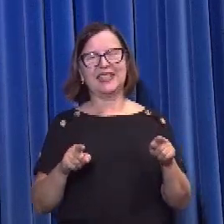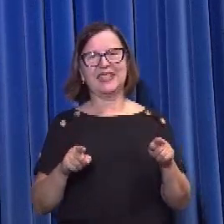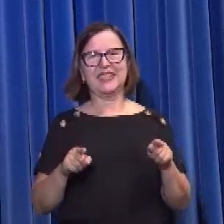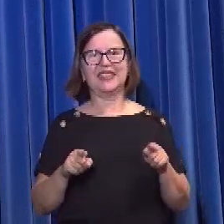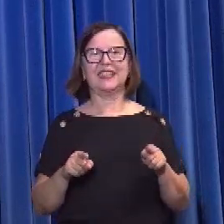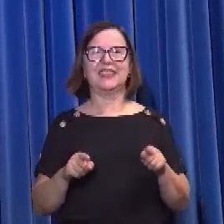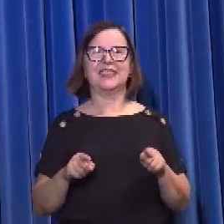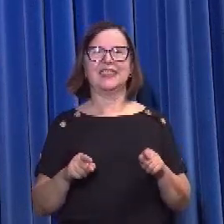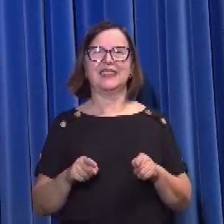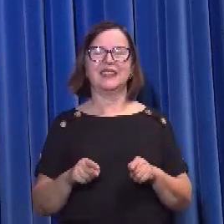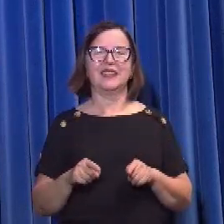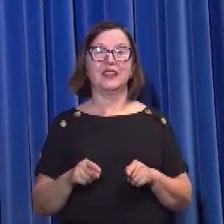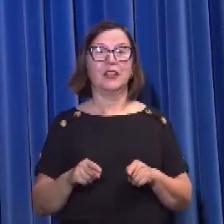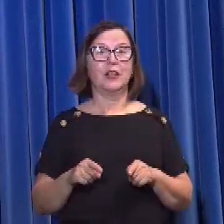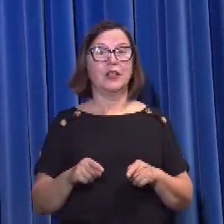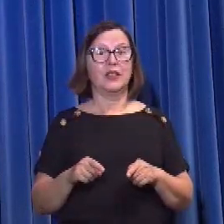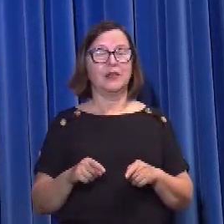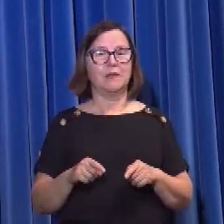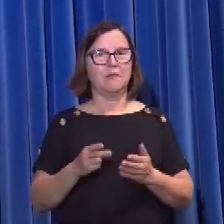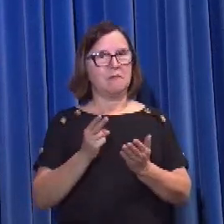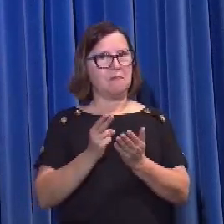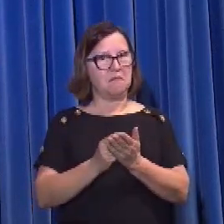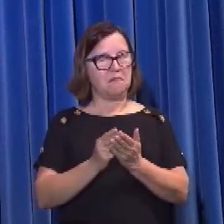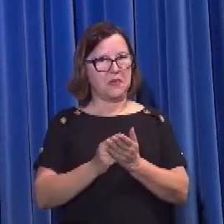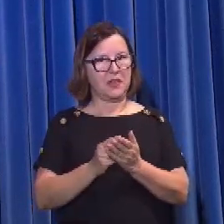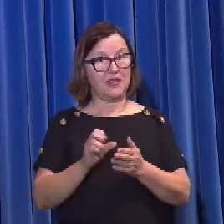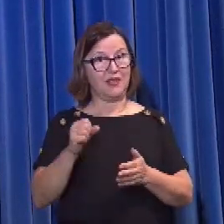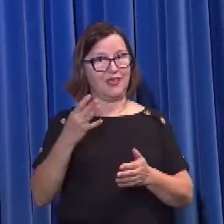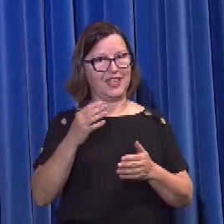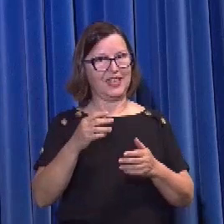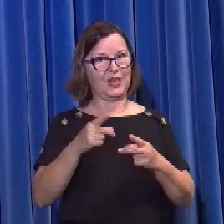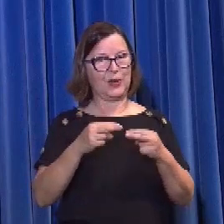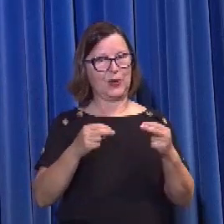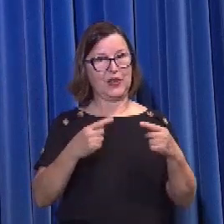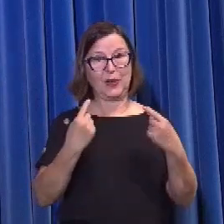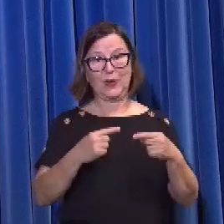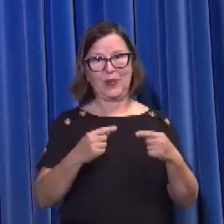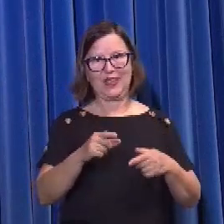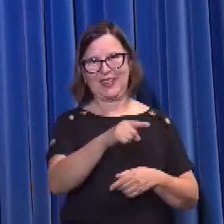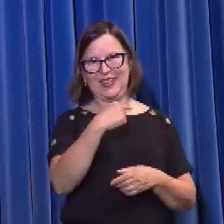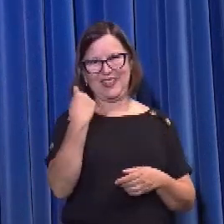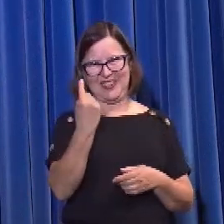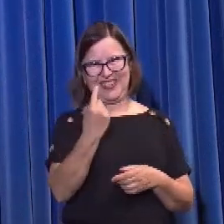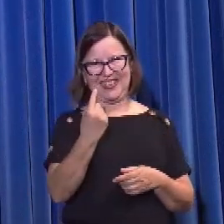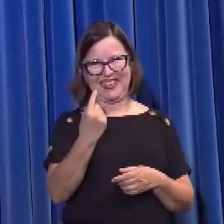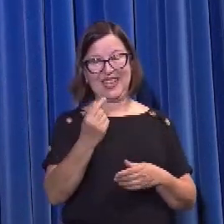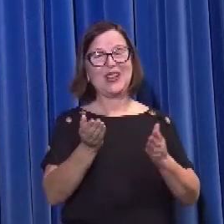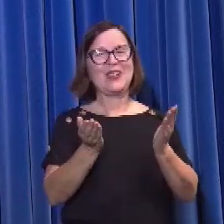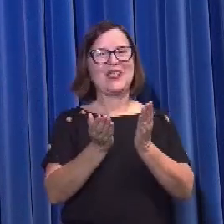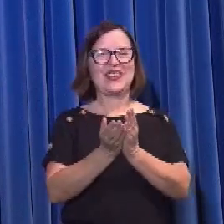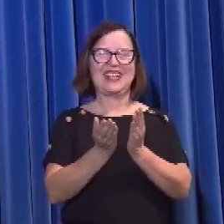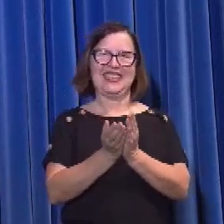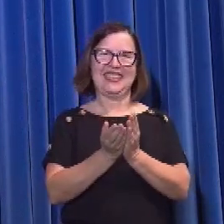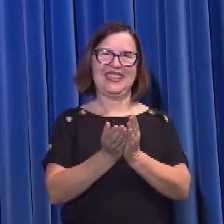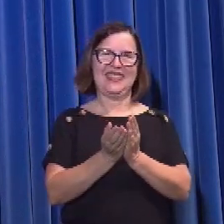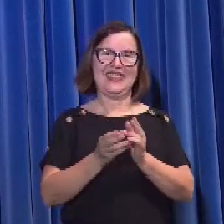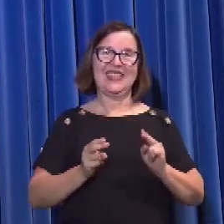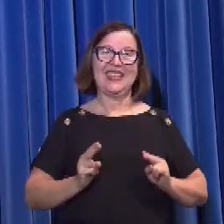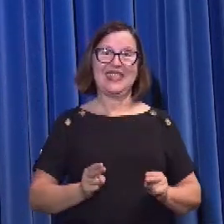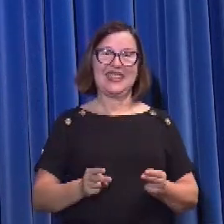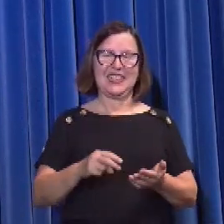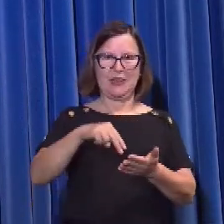forças hostis contra nós, o cristão será mantido em pé pelo poder e pelo amor de